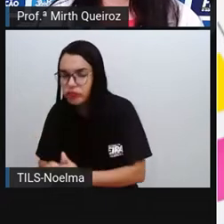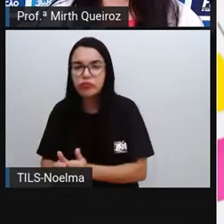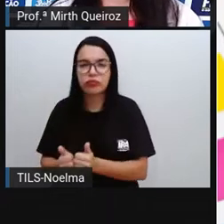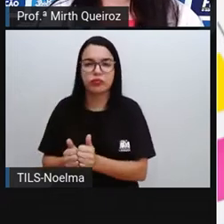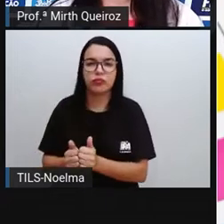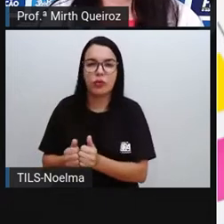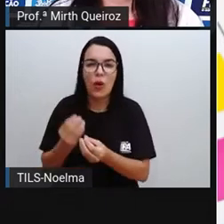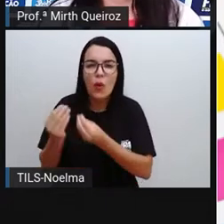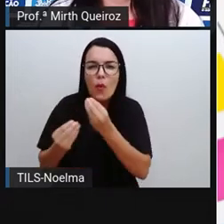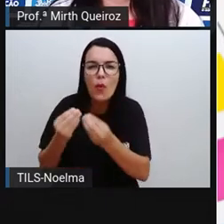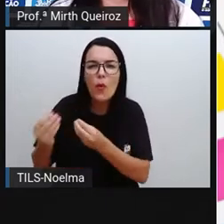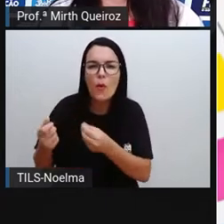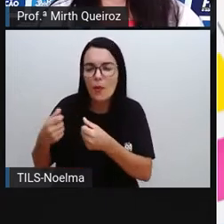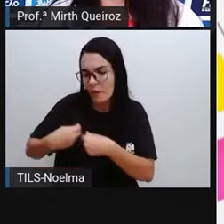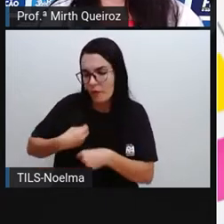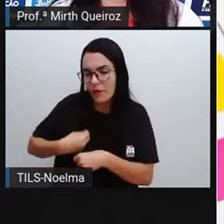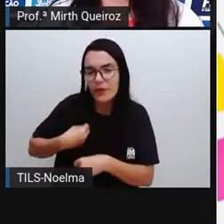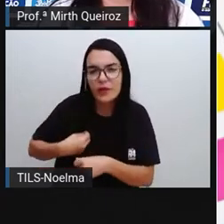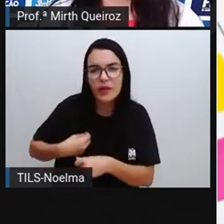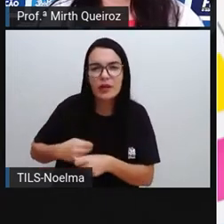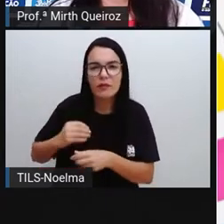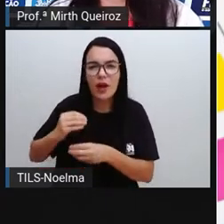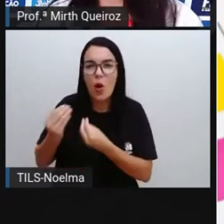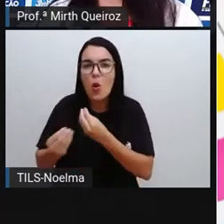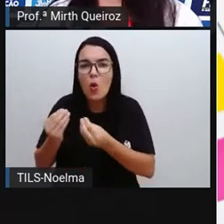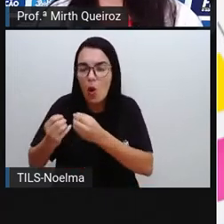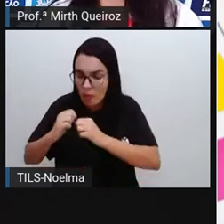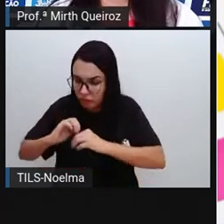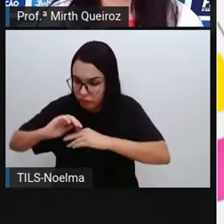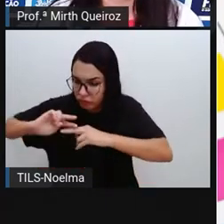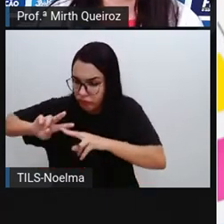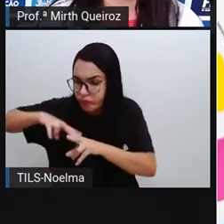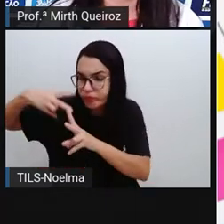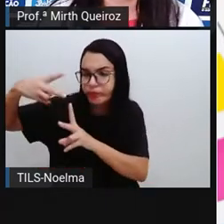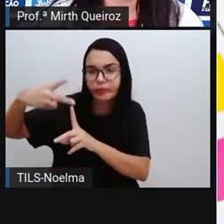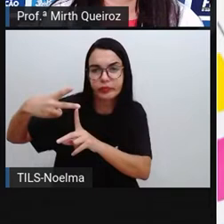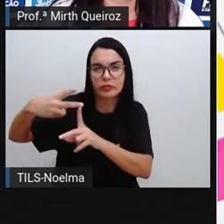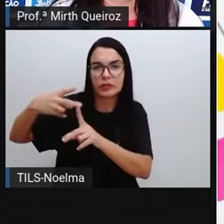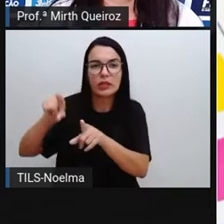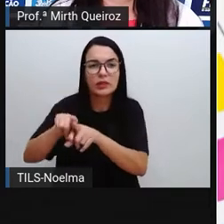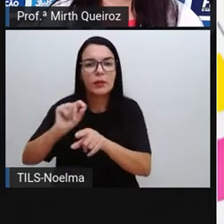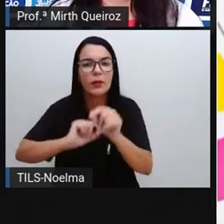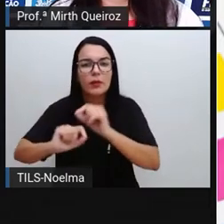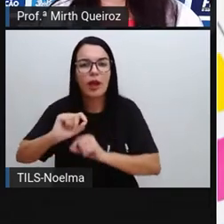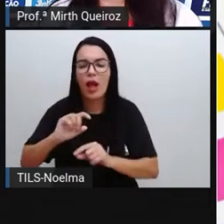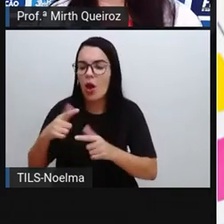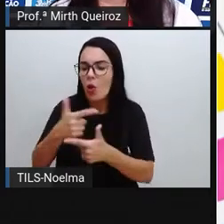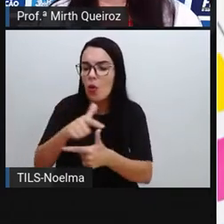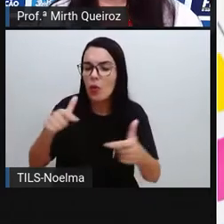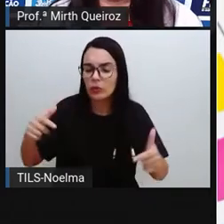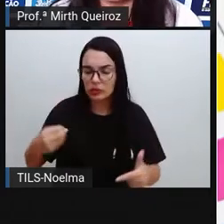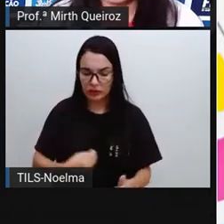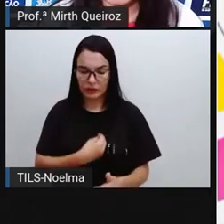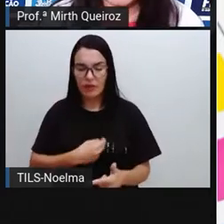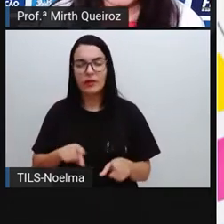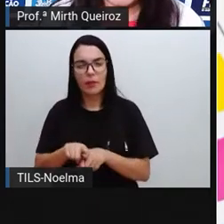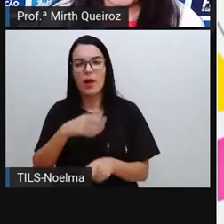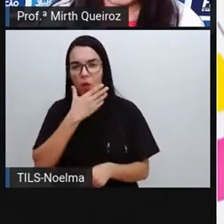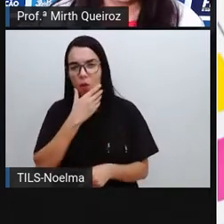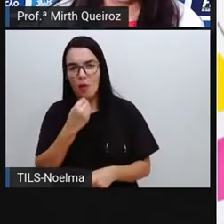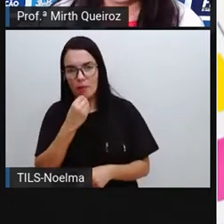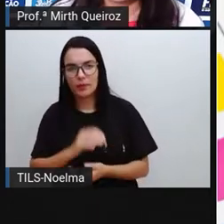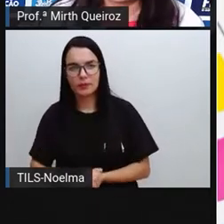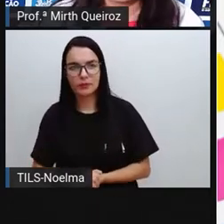é o funcionamento, a reprodução e suas interações com os demais seres vivos e com o homem.